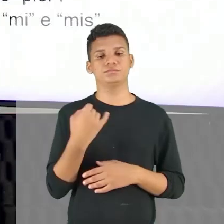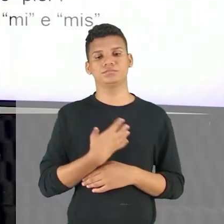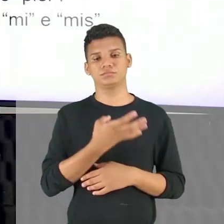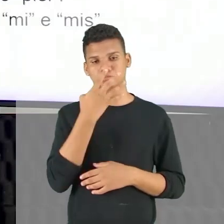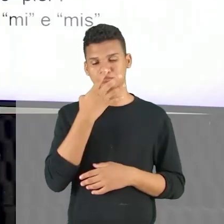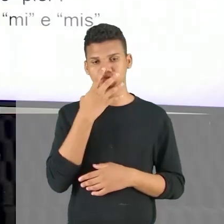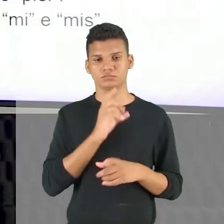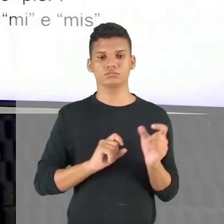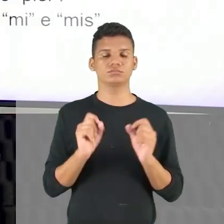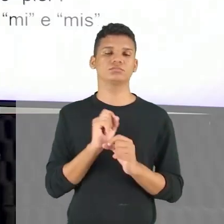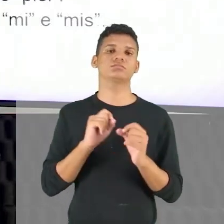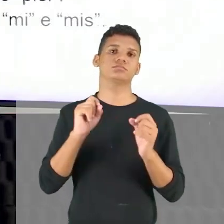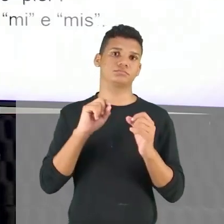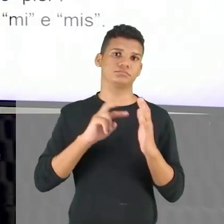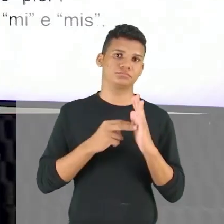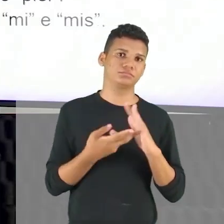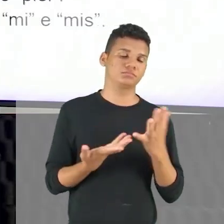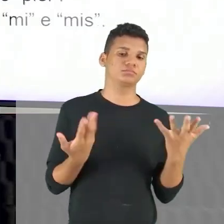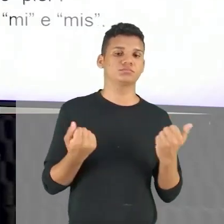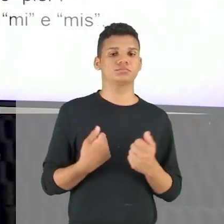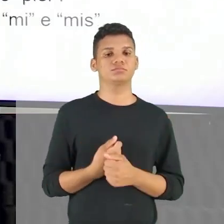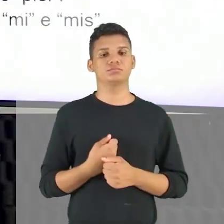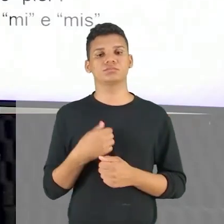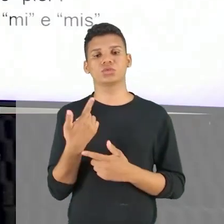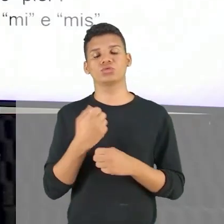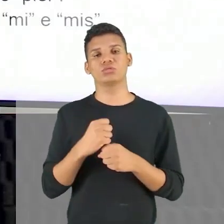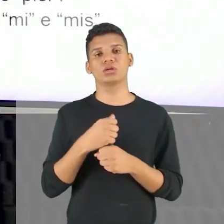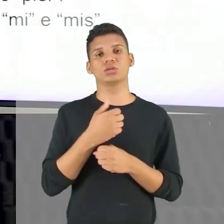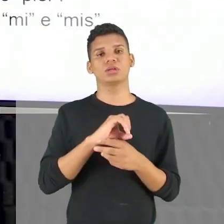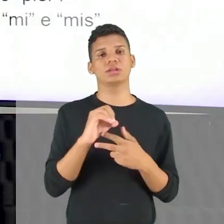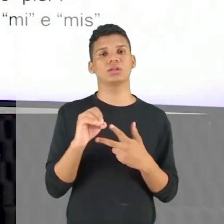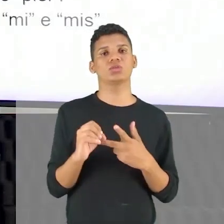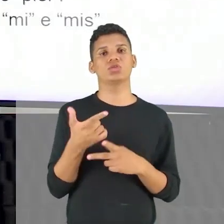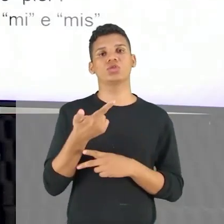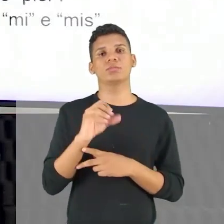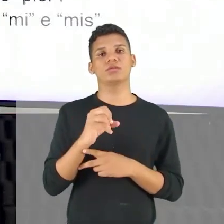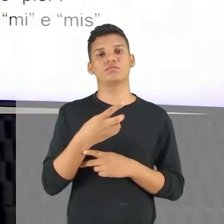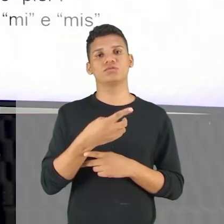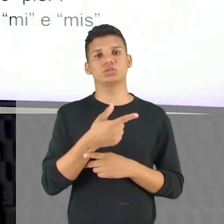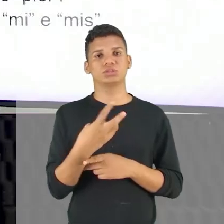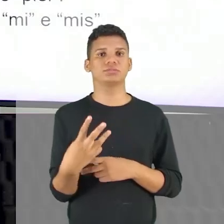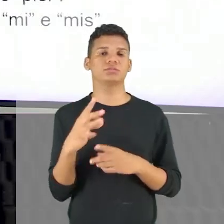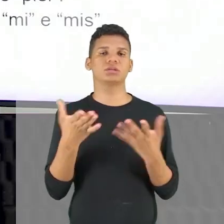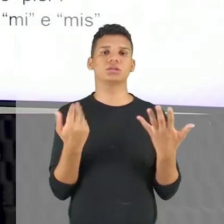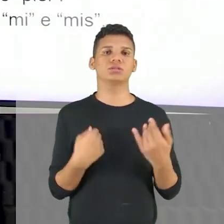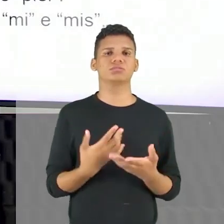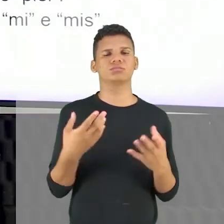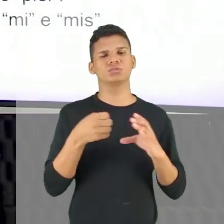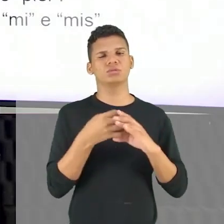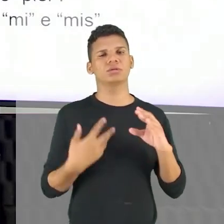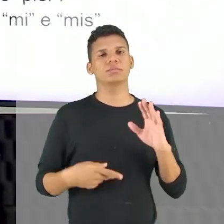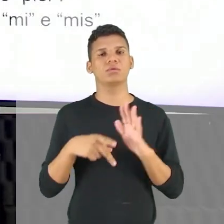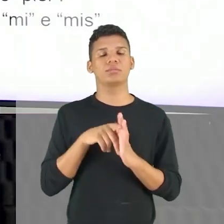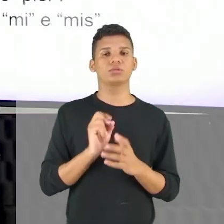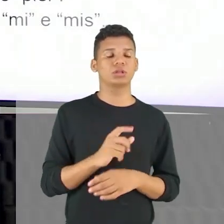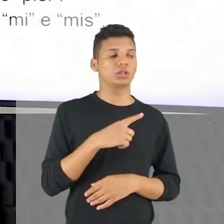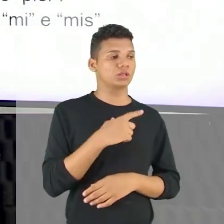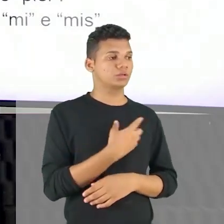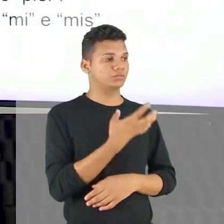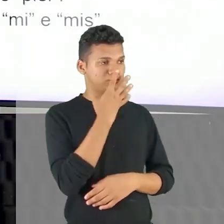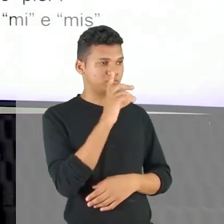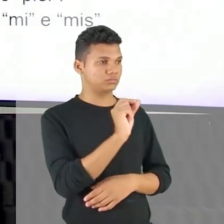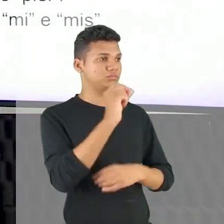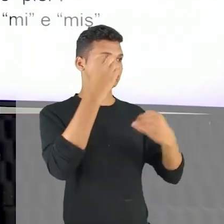aqui o que diz. Olha só a questão 2023, questão 38. Para enfatizar características e atitudes